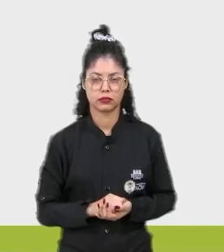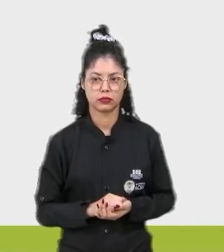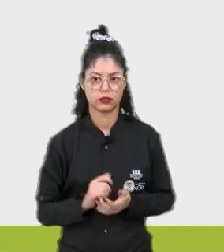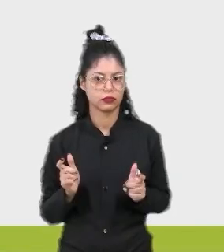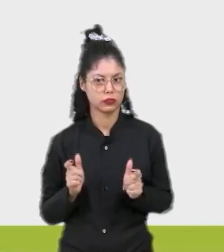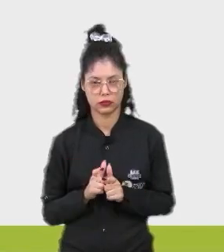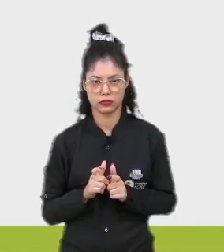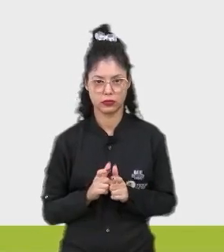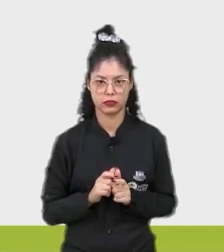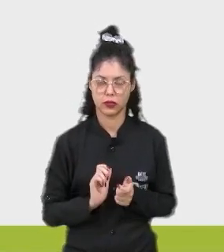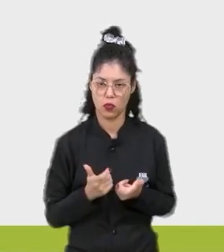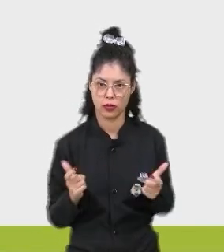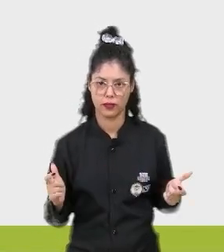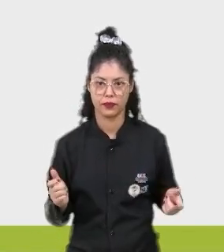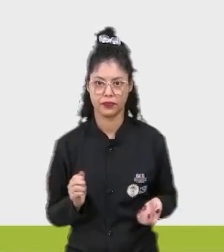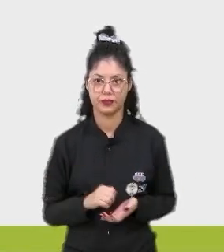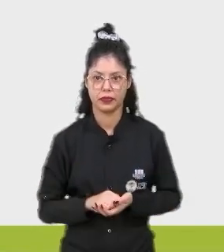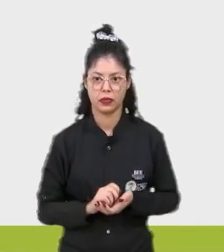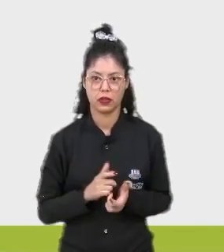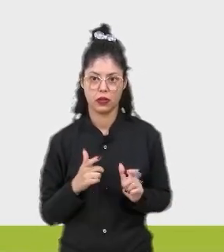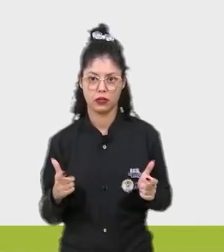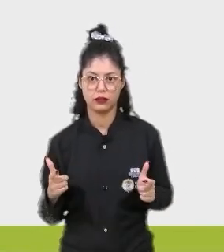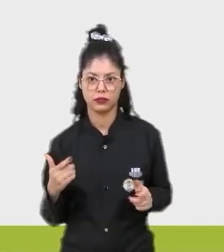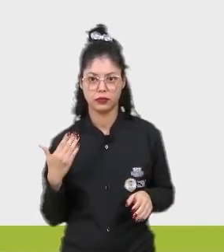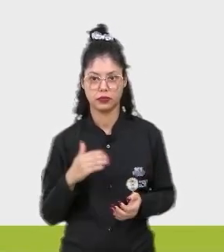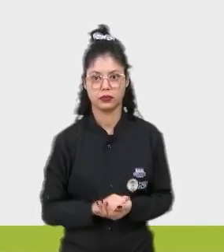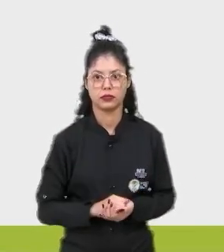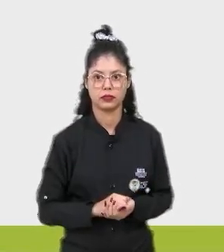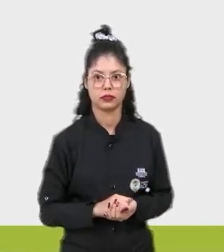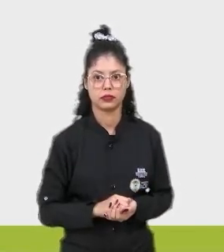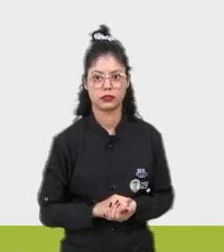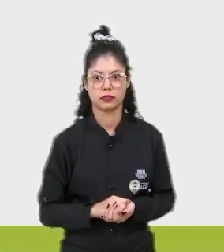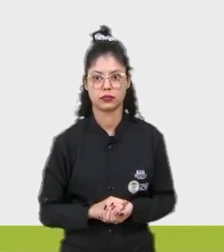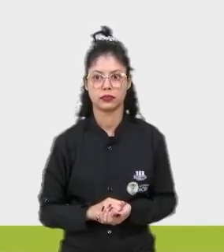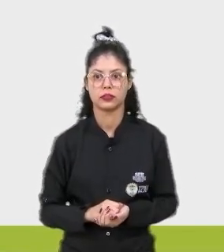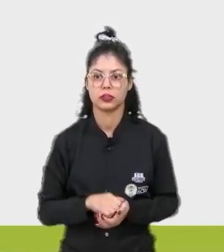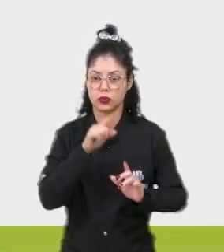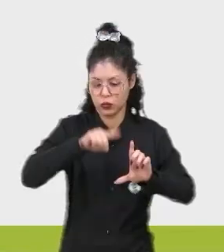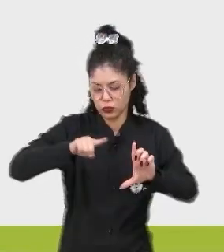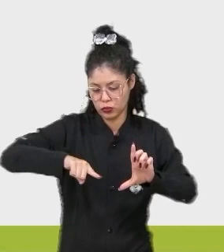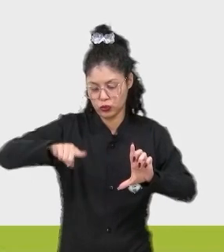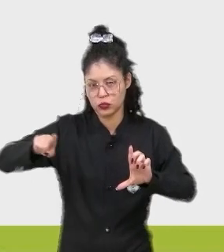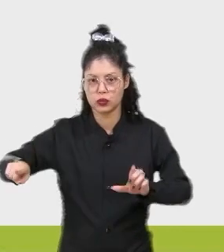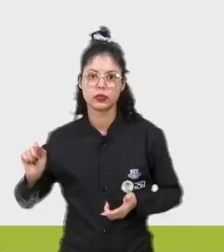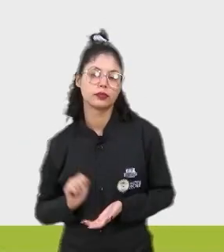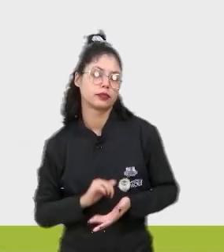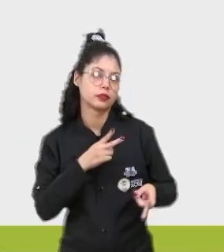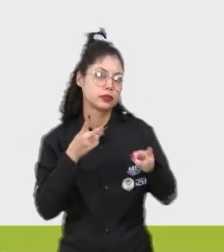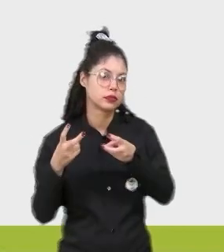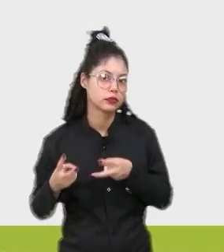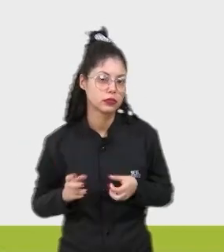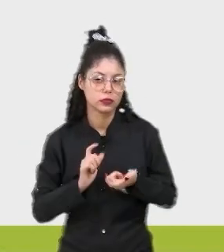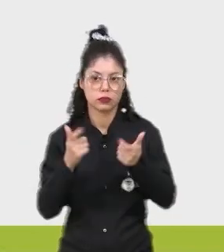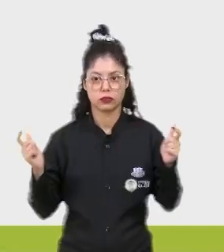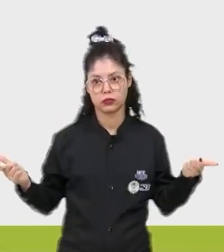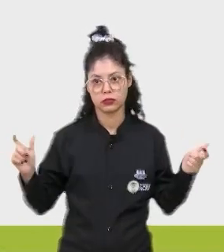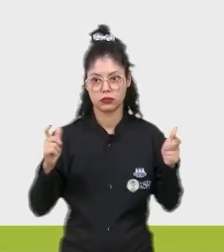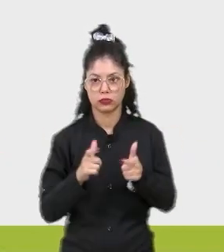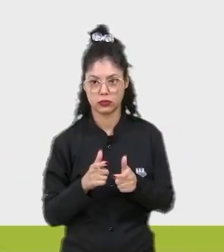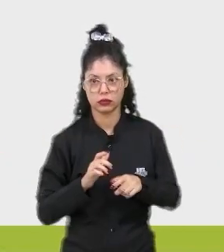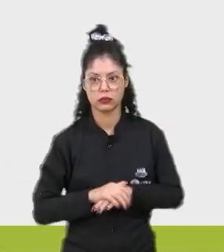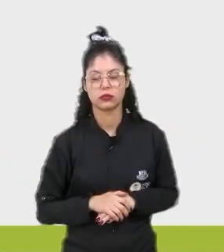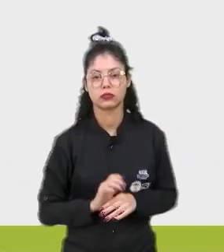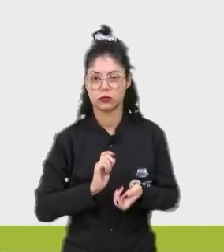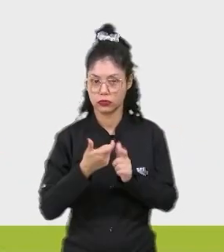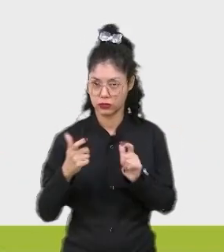não diminui, o tempo de retorno aumenta, a D também aumenta. Estou entre A e a D. E agora, e a frequência percebida? Ela vai aumentar ou vai diminuir?